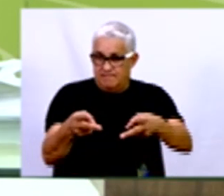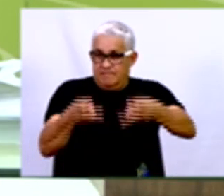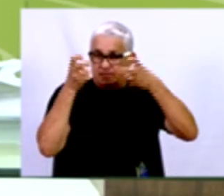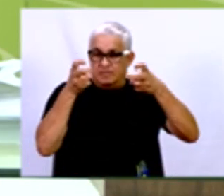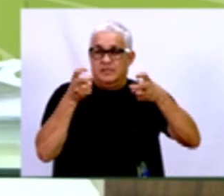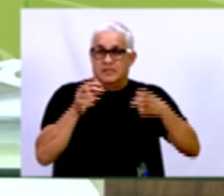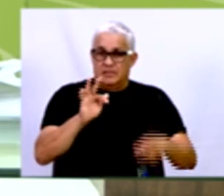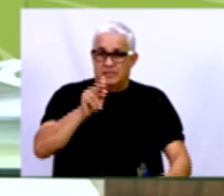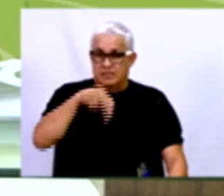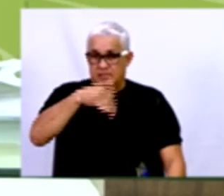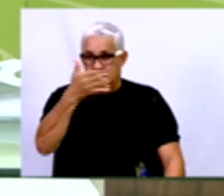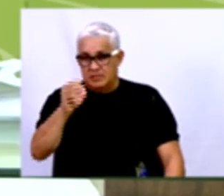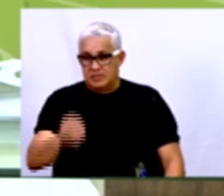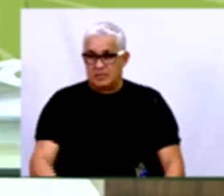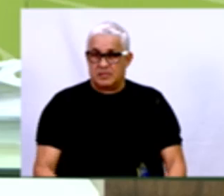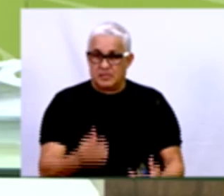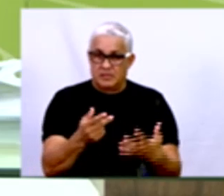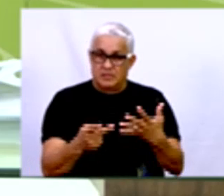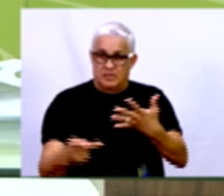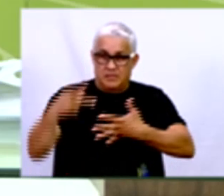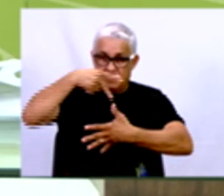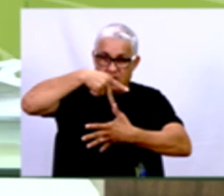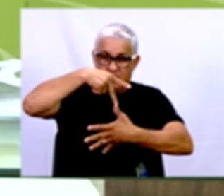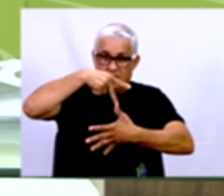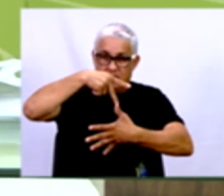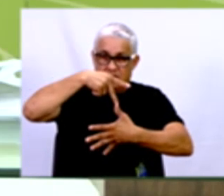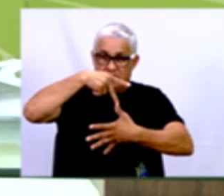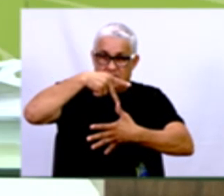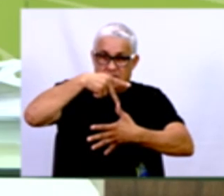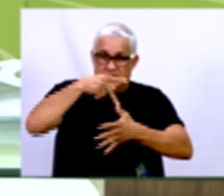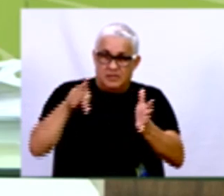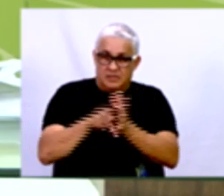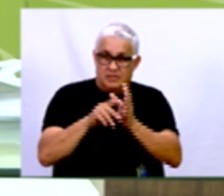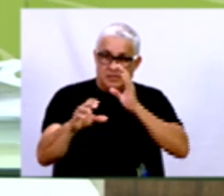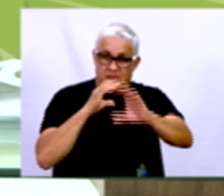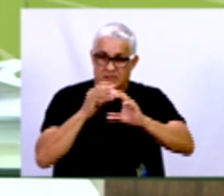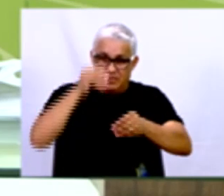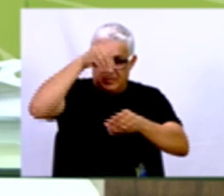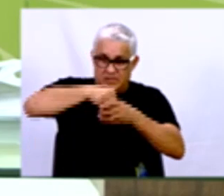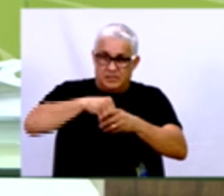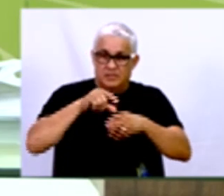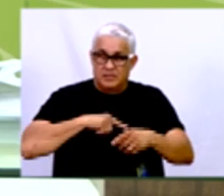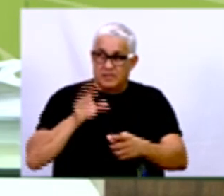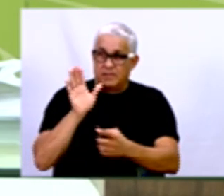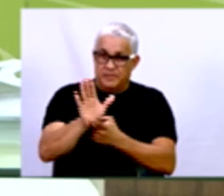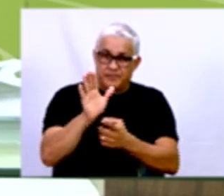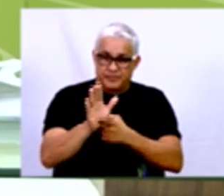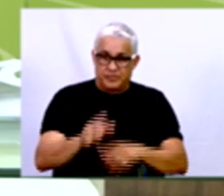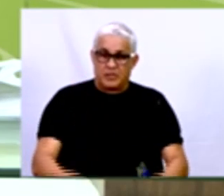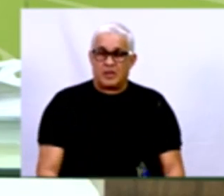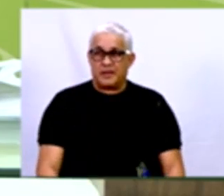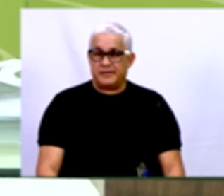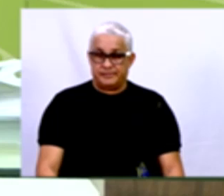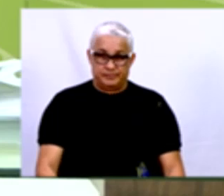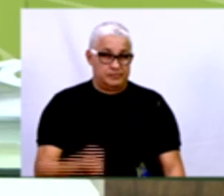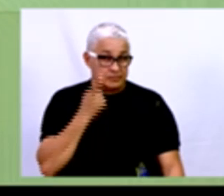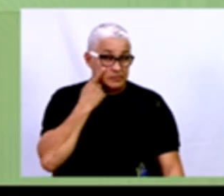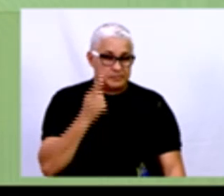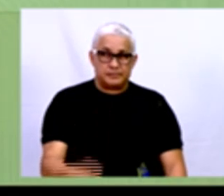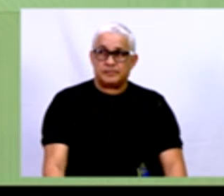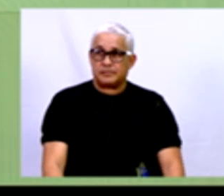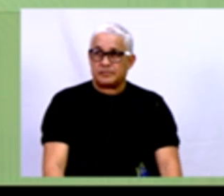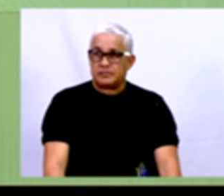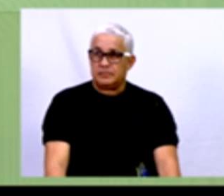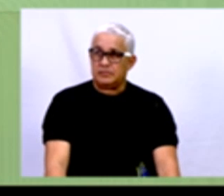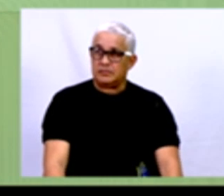que função está sendo priorizado conforme o elemento da comunicação que está sendo evidenciado. Vamos ver?